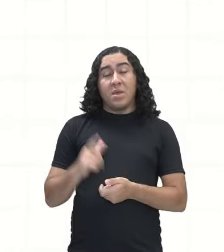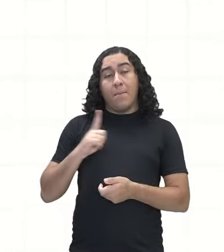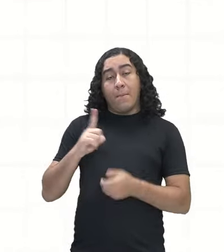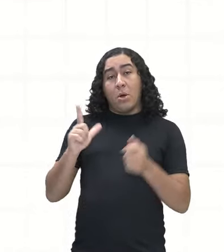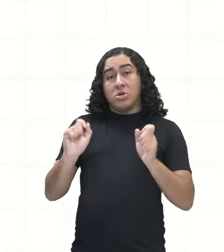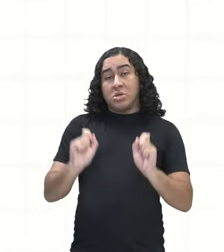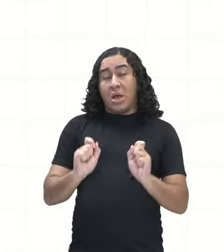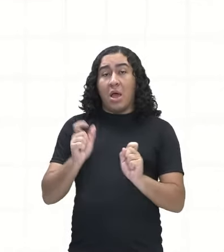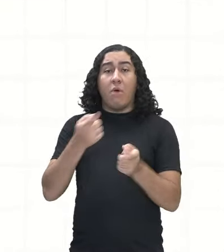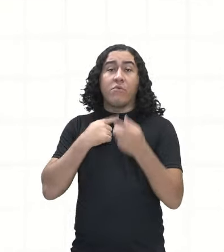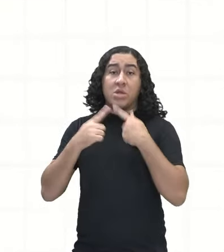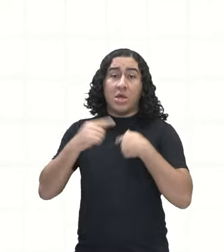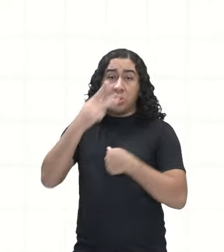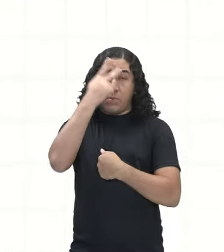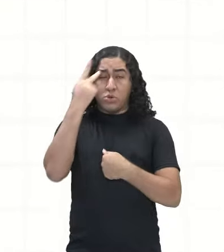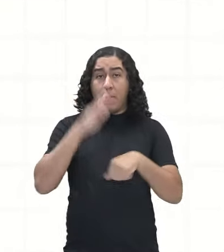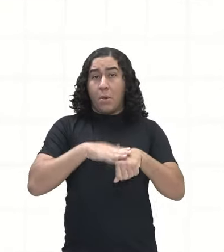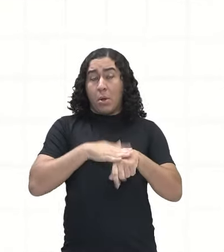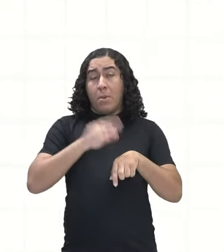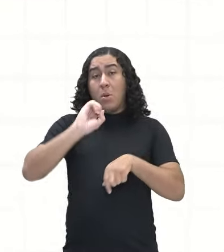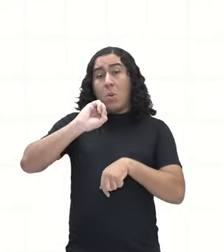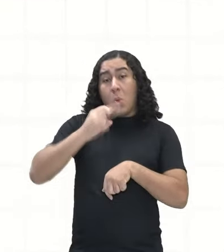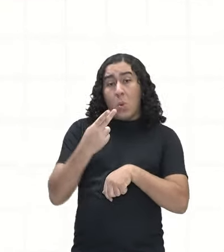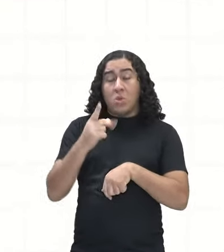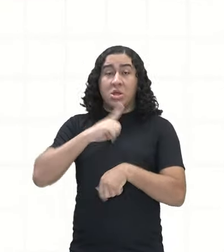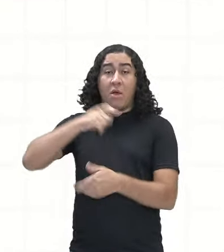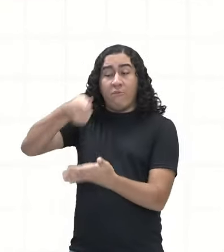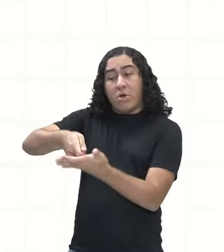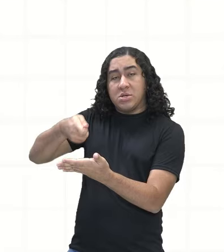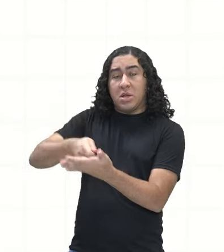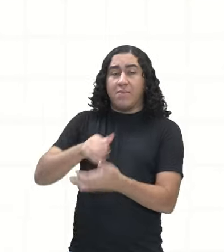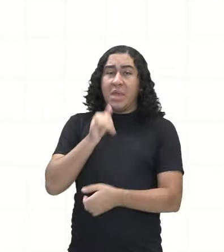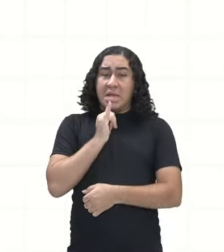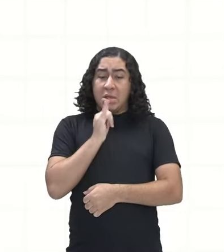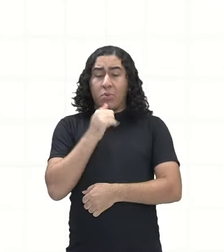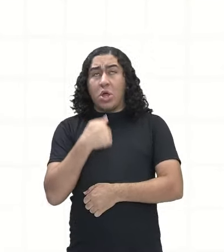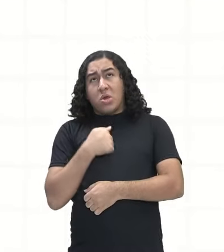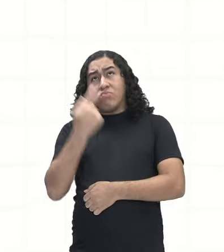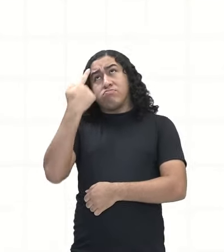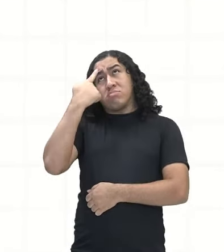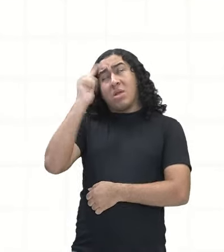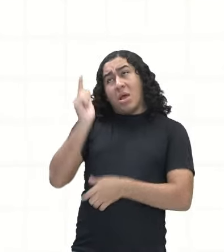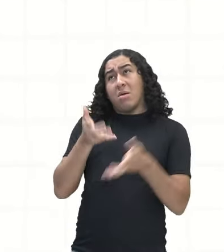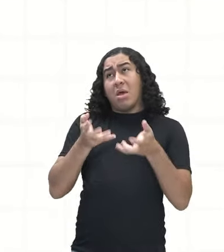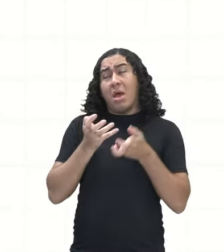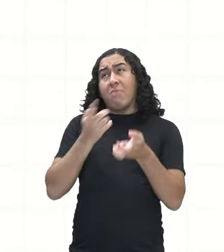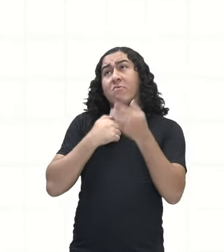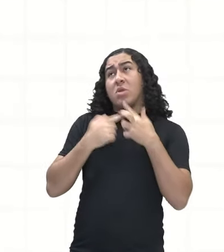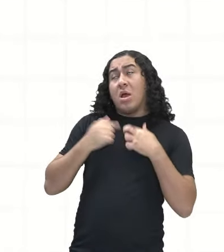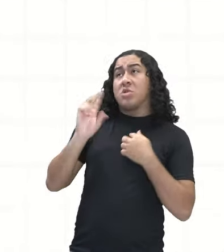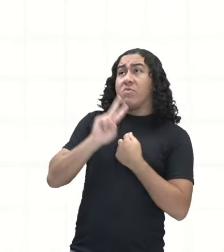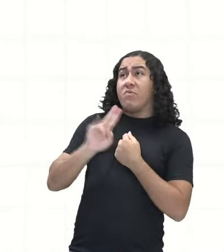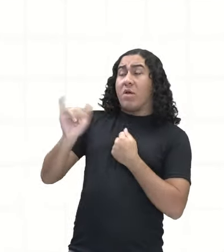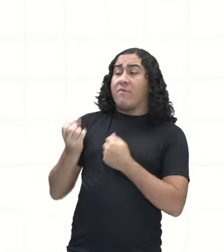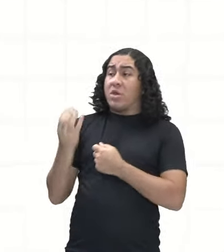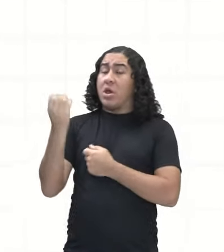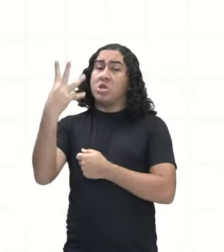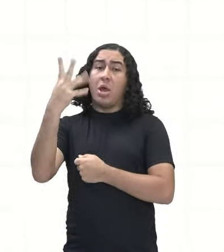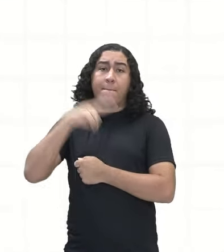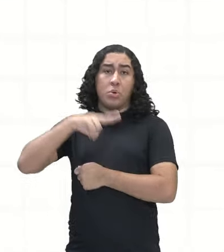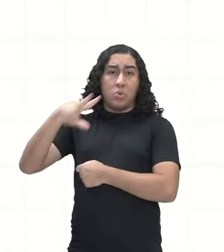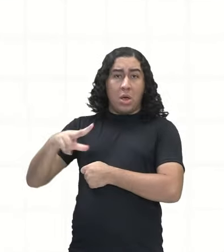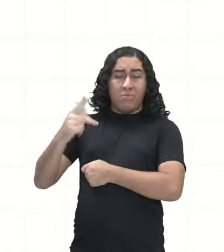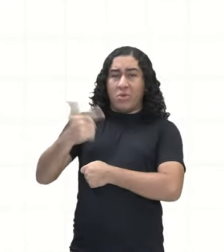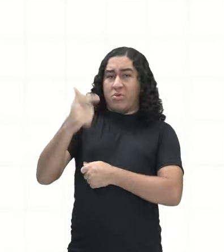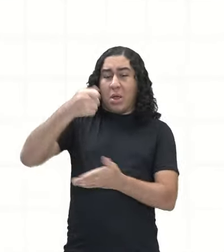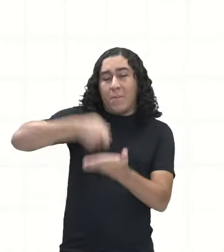decidi ir sozinho para Portugal não teve nenhum ninguém ninguém me forçou aí eu não fui forçado por outras questões maior